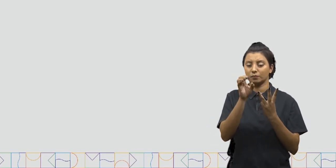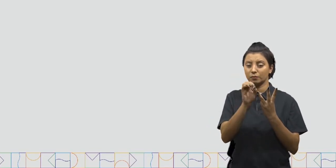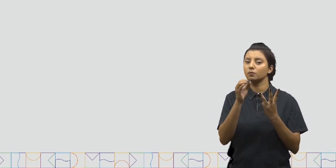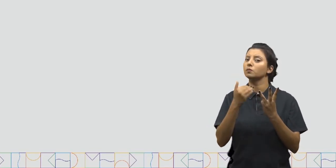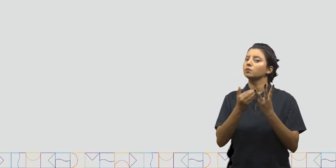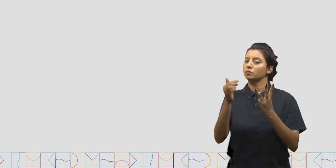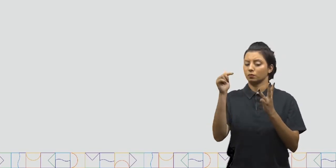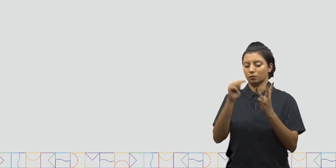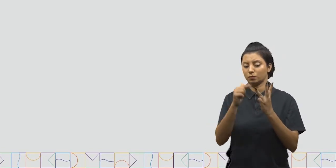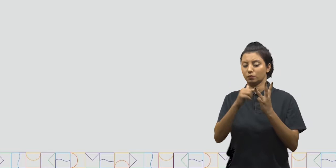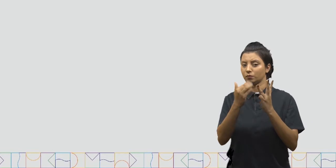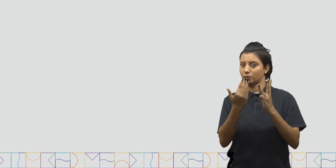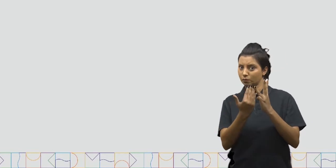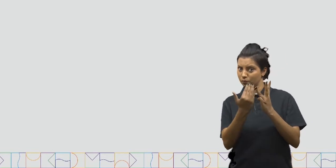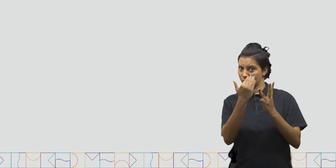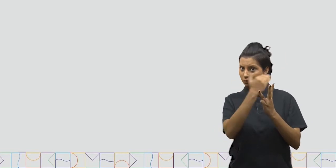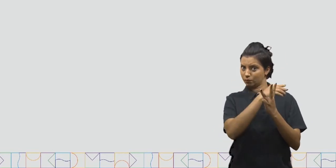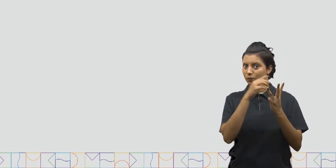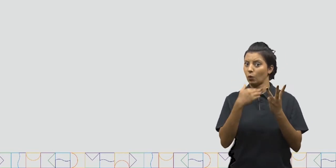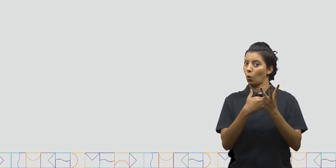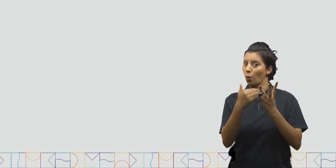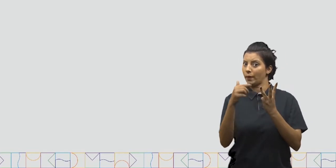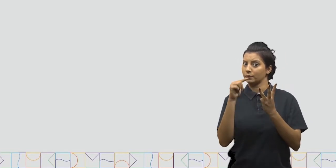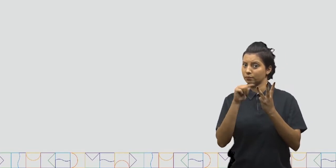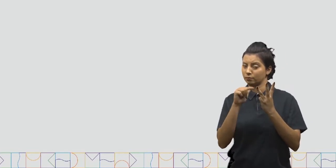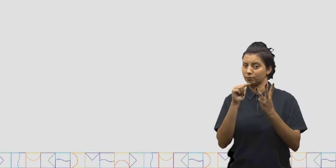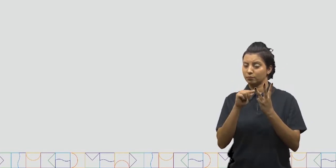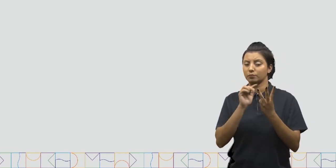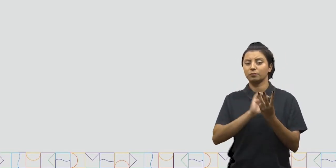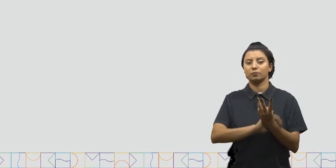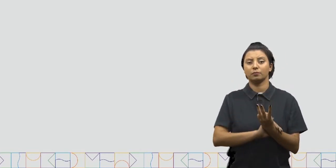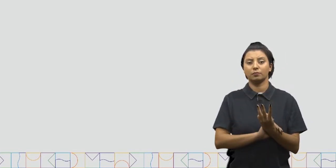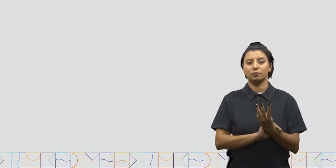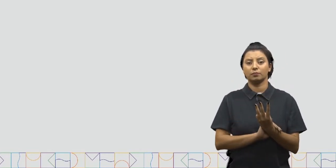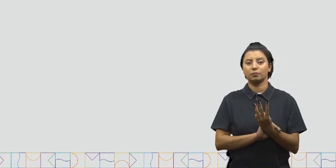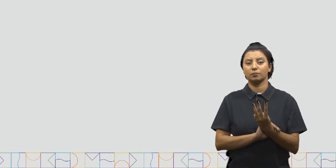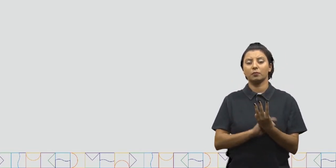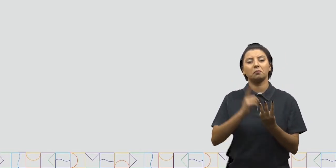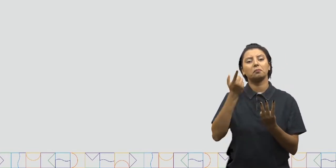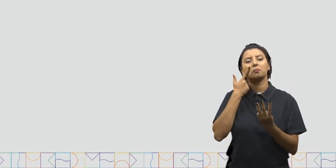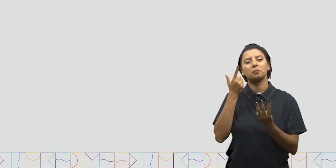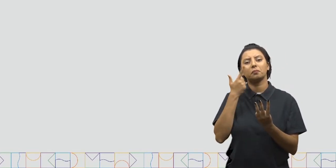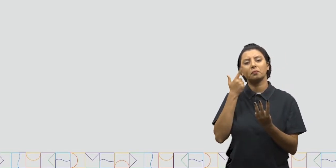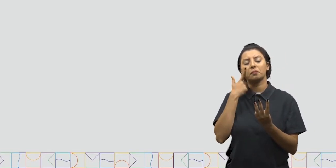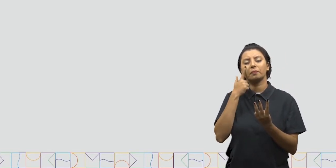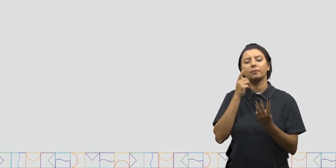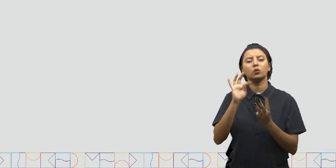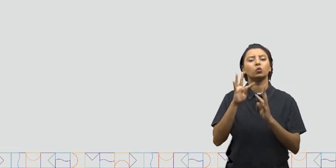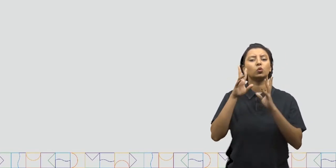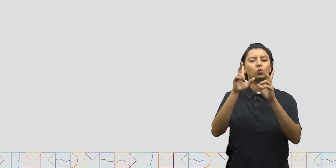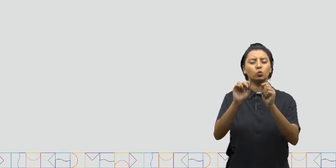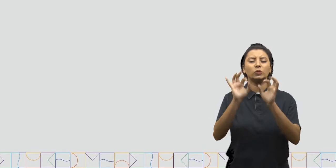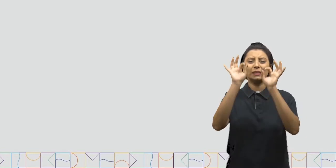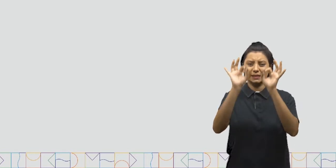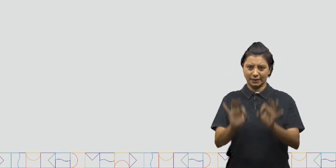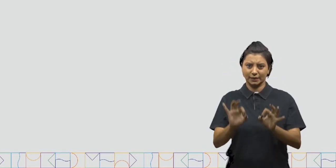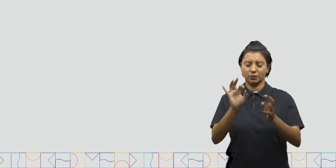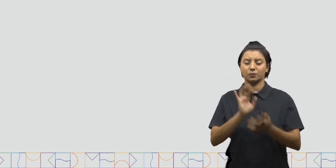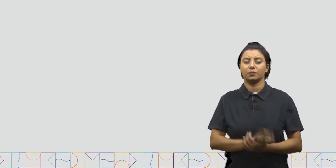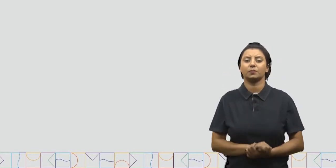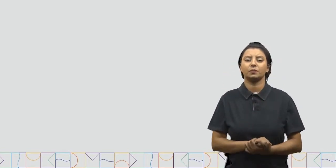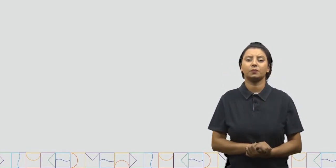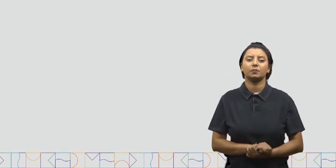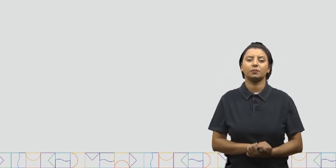isso iniciaremos nessa direção, da esquerda para a direita, para que possamos verificar tudo